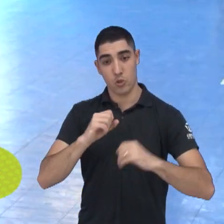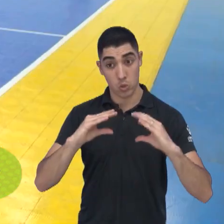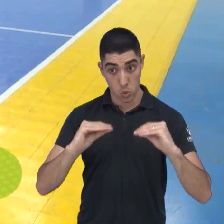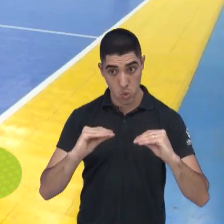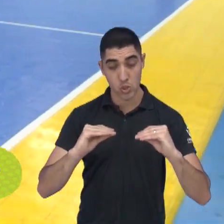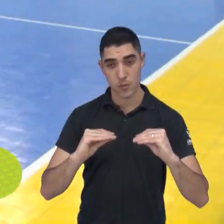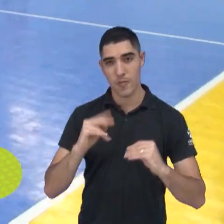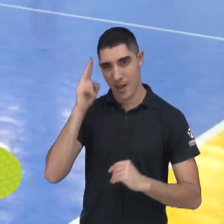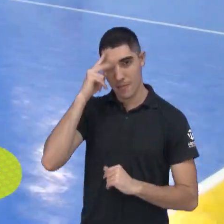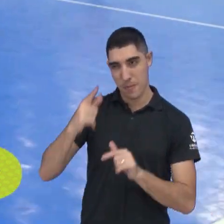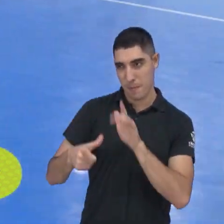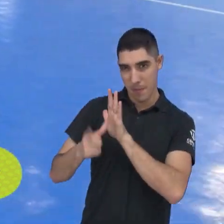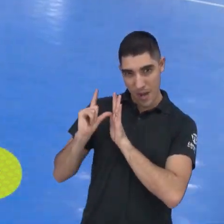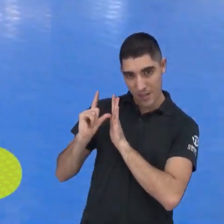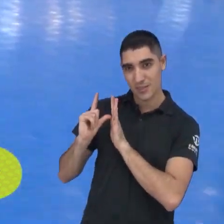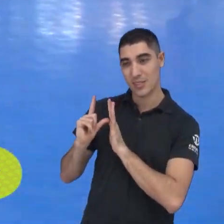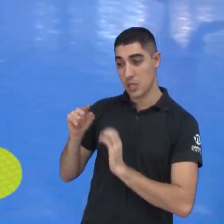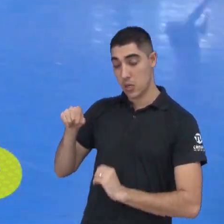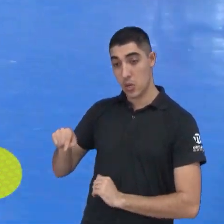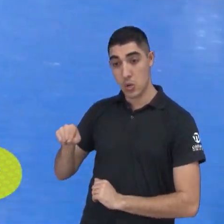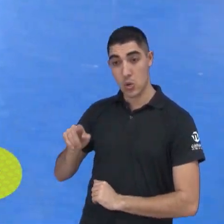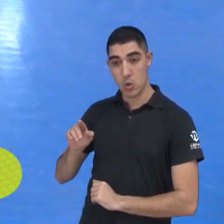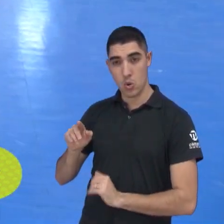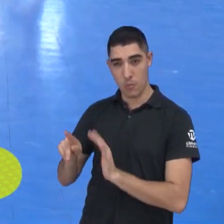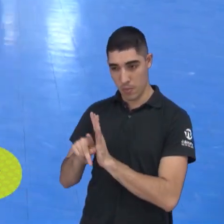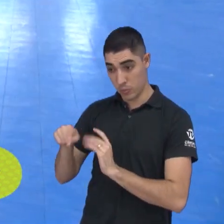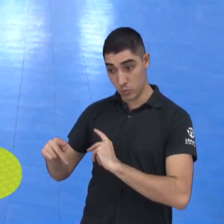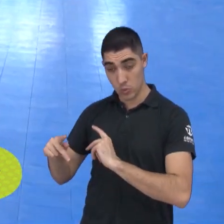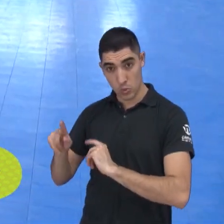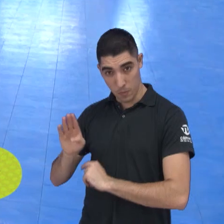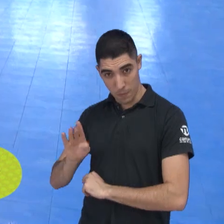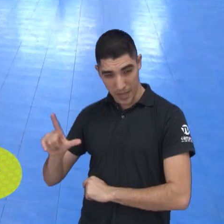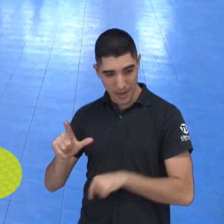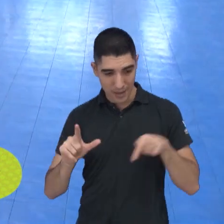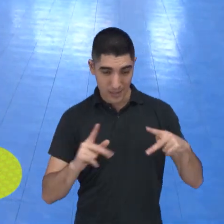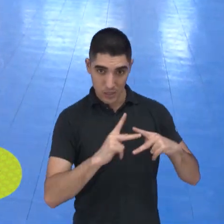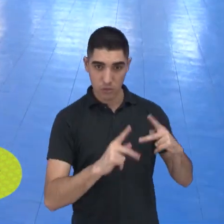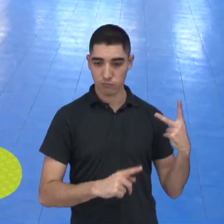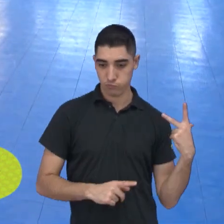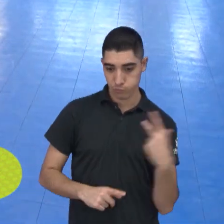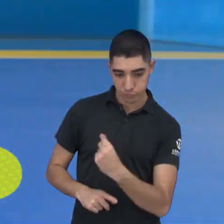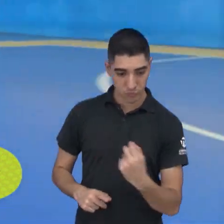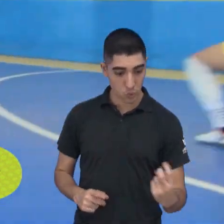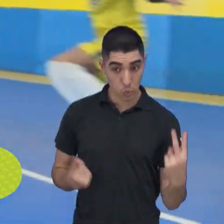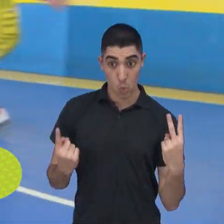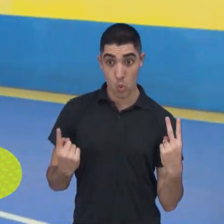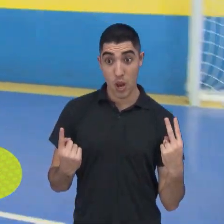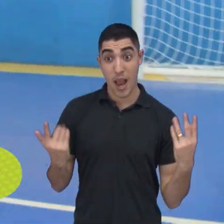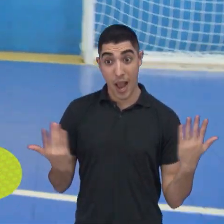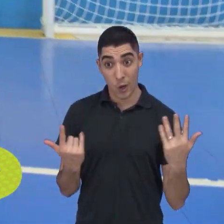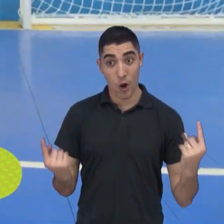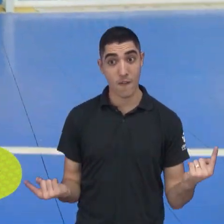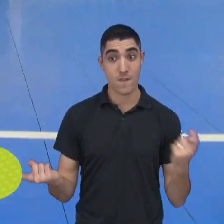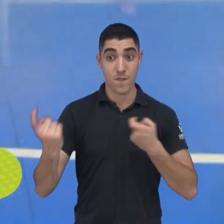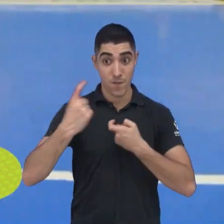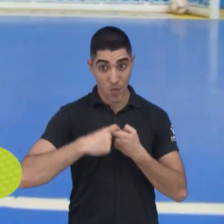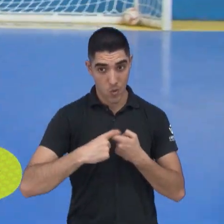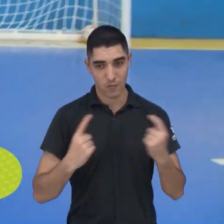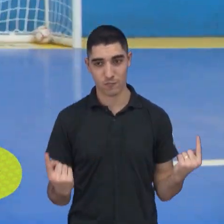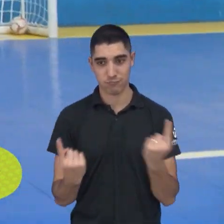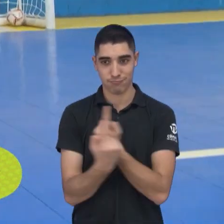lá em Blumenau e o São José venceu de virada 2-1. Jogo para o São José fazer valer o mando de quadra, Brunão. E o São